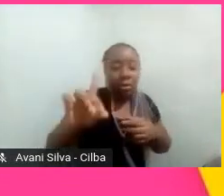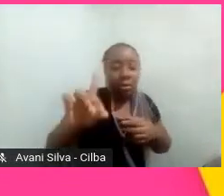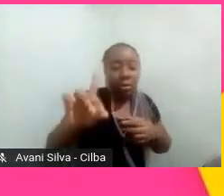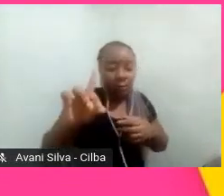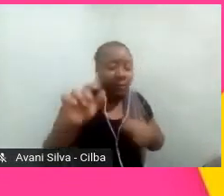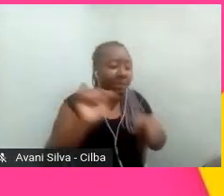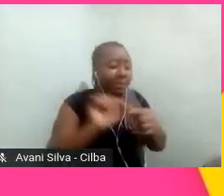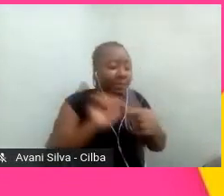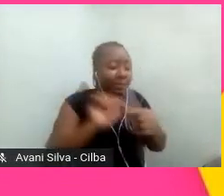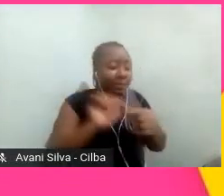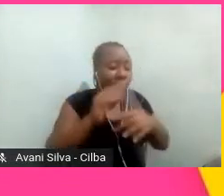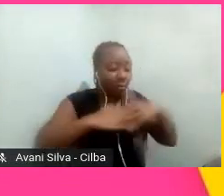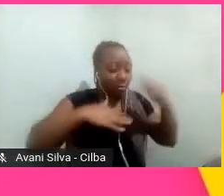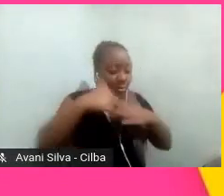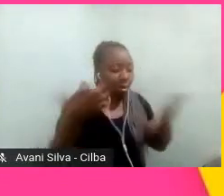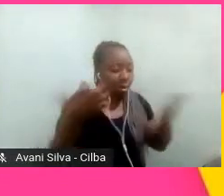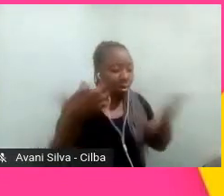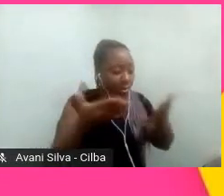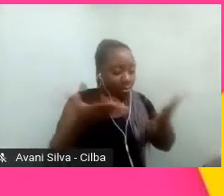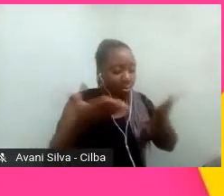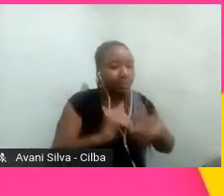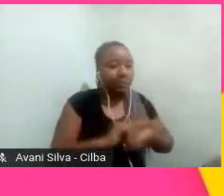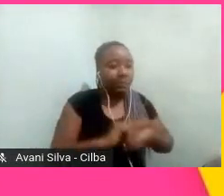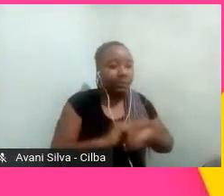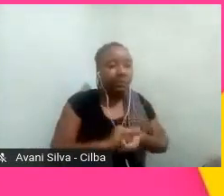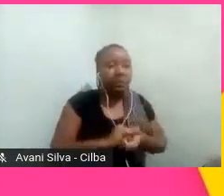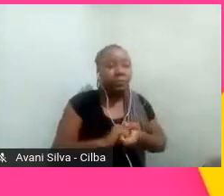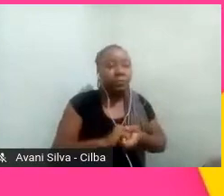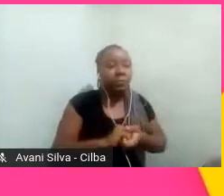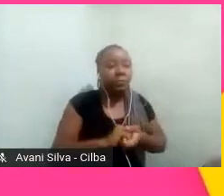agora. Então, vou tirar